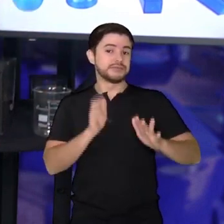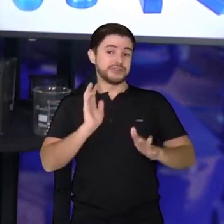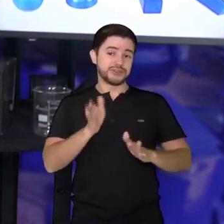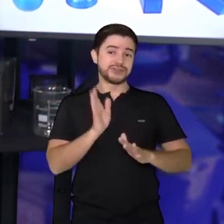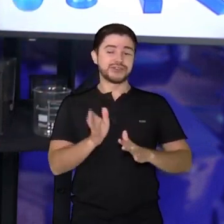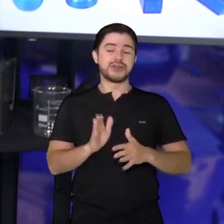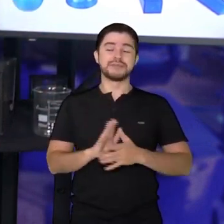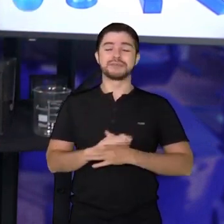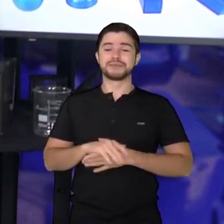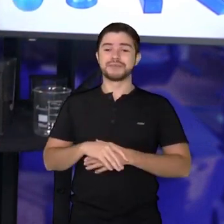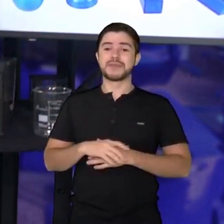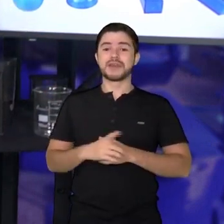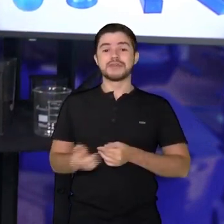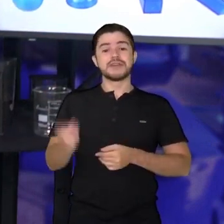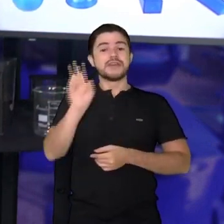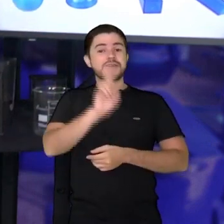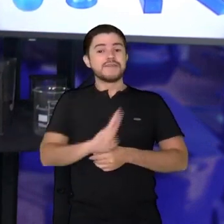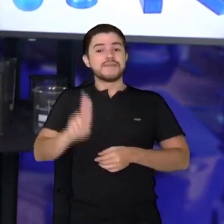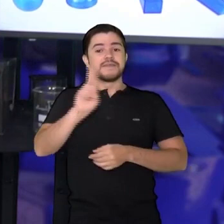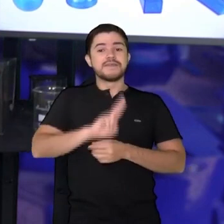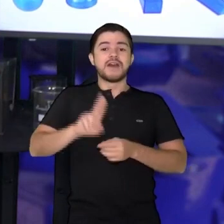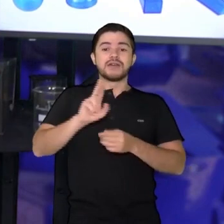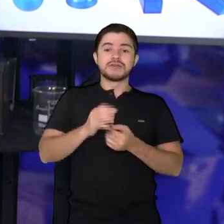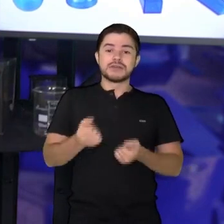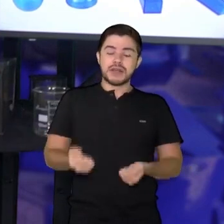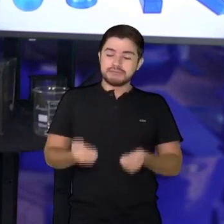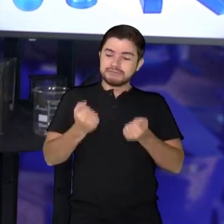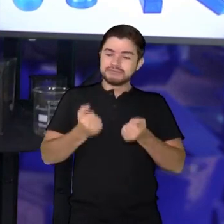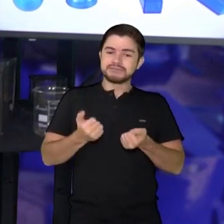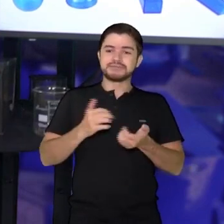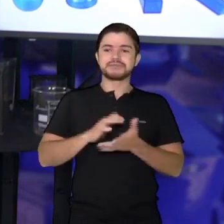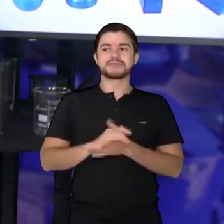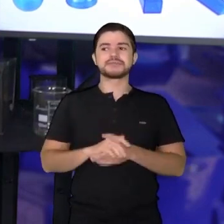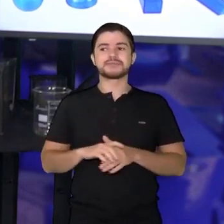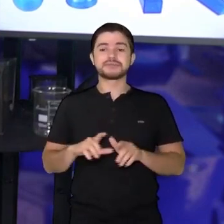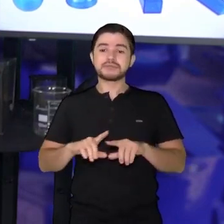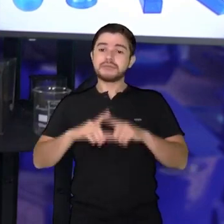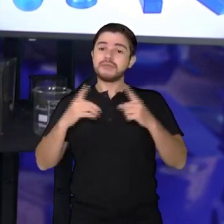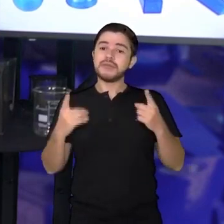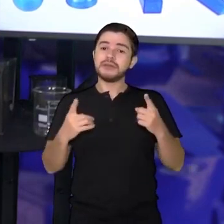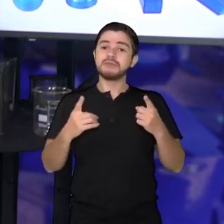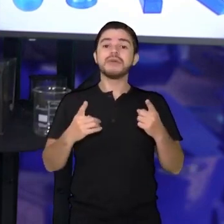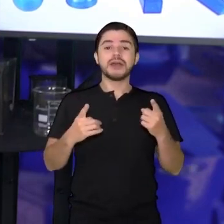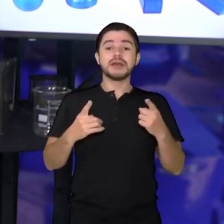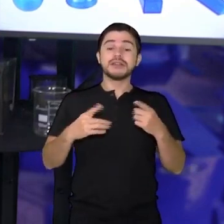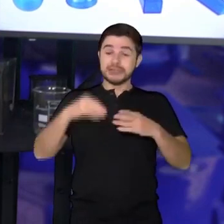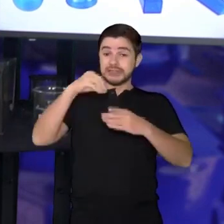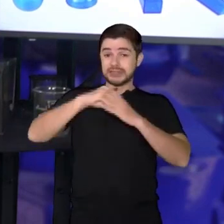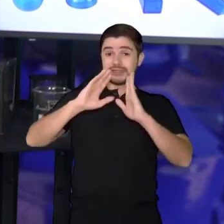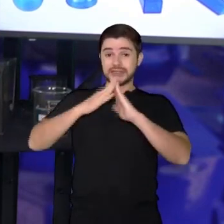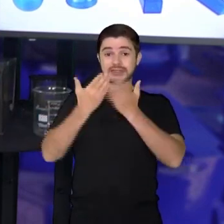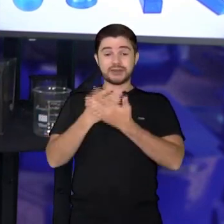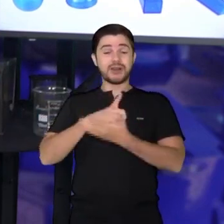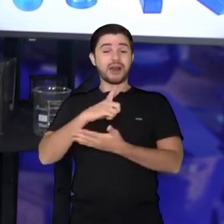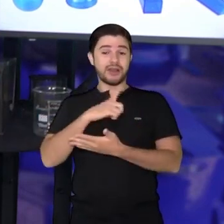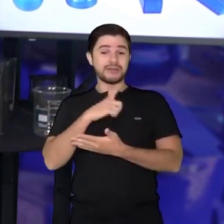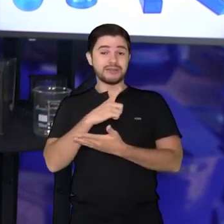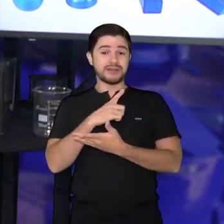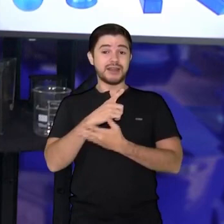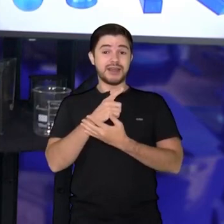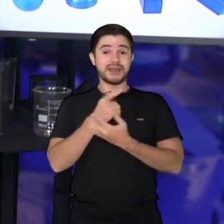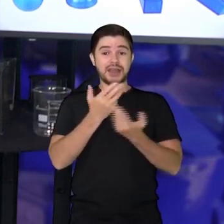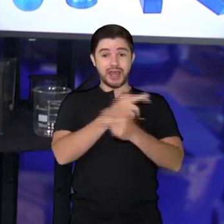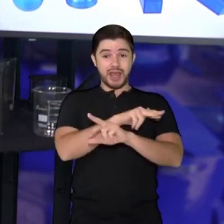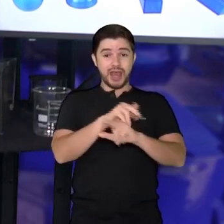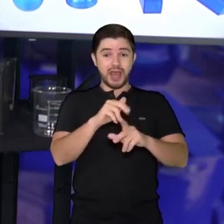é quando você vai utilizar a questão da capacidade, tá certo? Mas O material está disponível, fica para utilizar